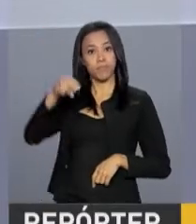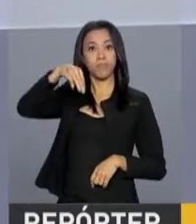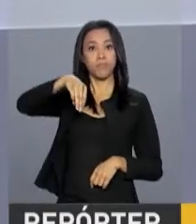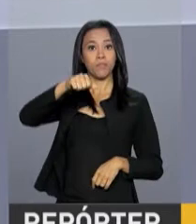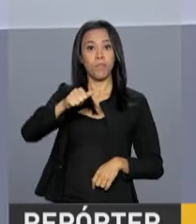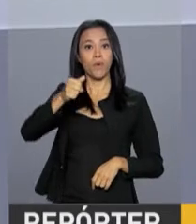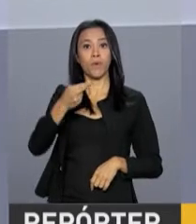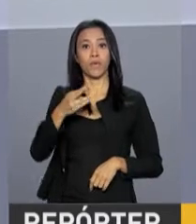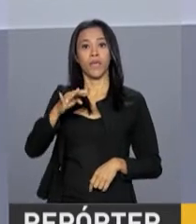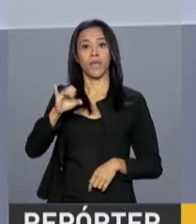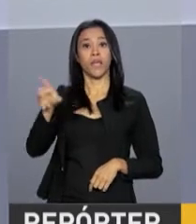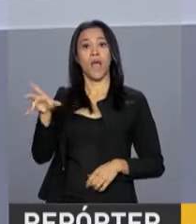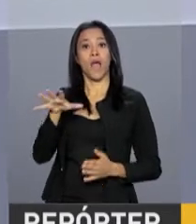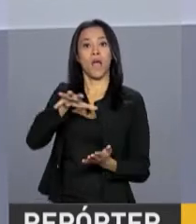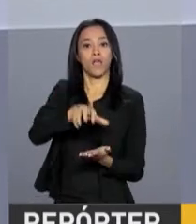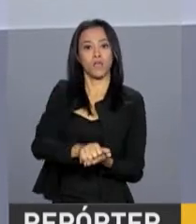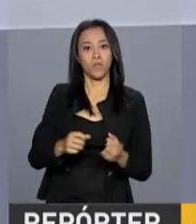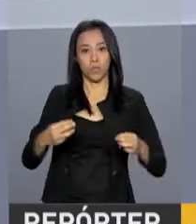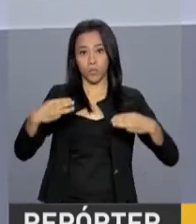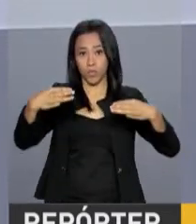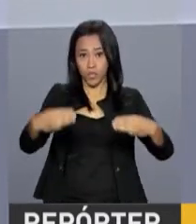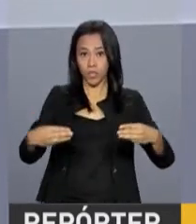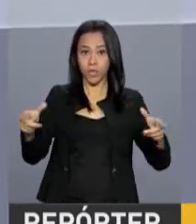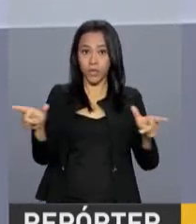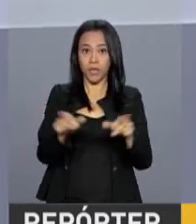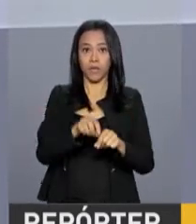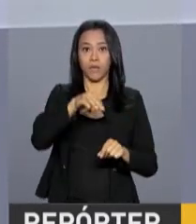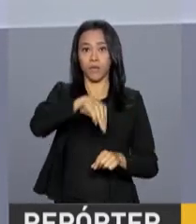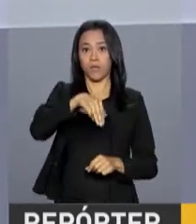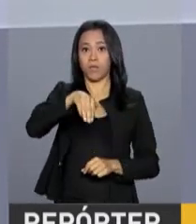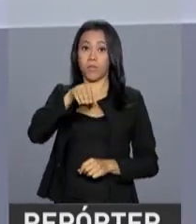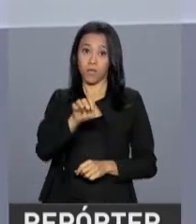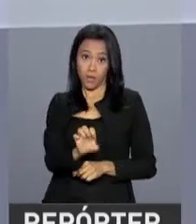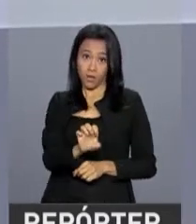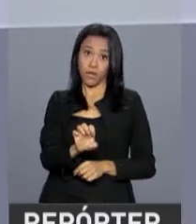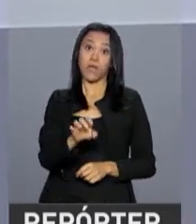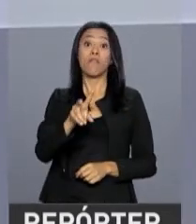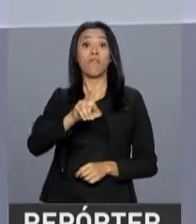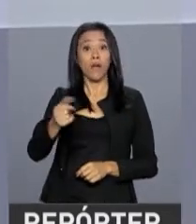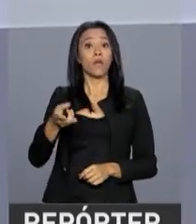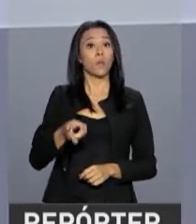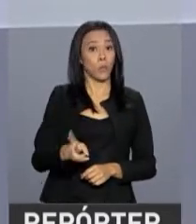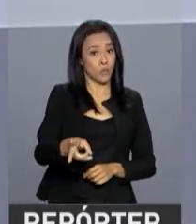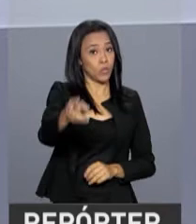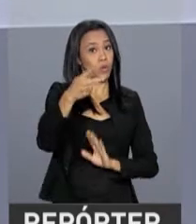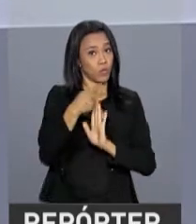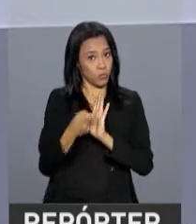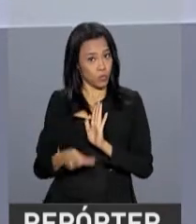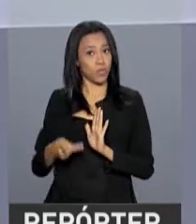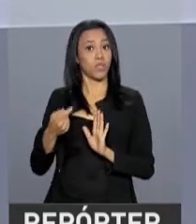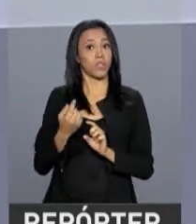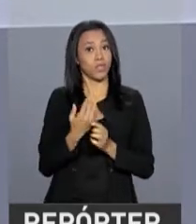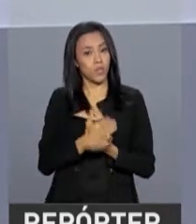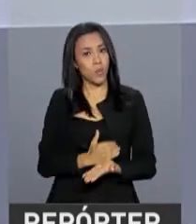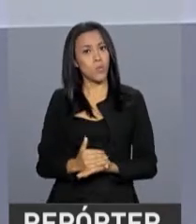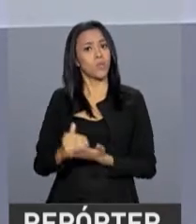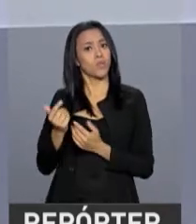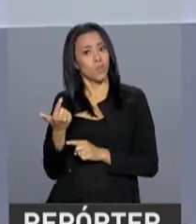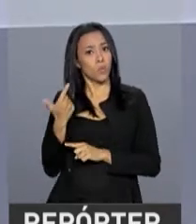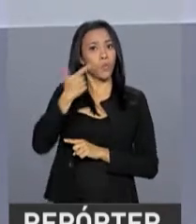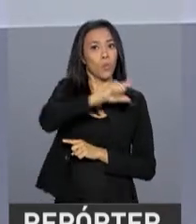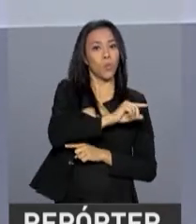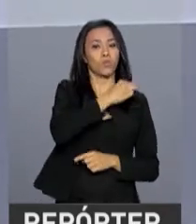ontem o ministério de minas e energia ele garantiu que vai dar continuidade aos projetos já iniciados na gestão de fernando coelho filho